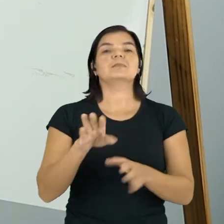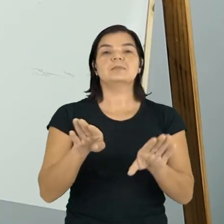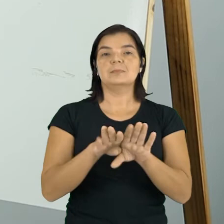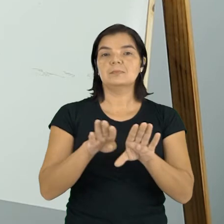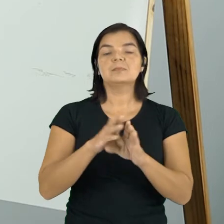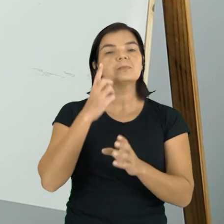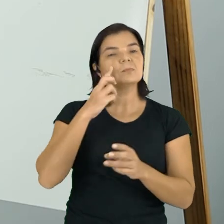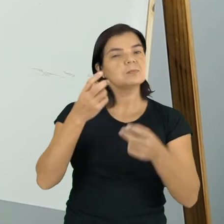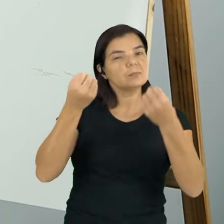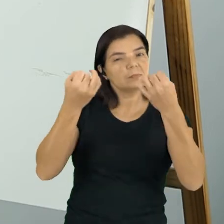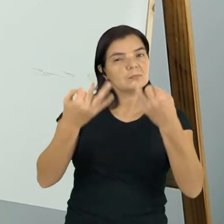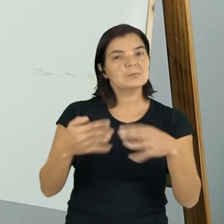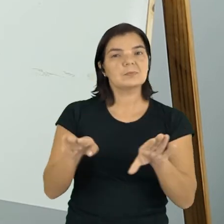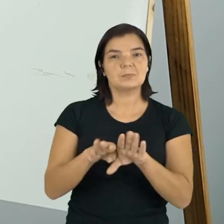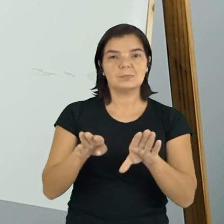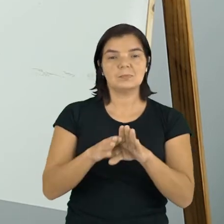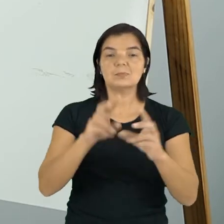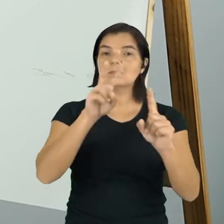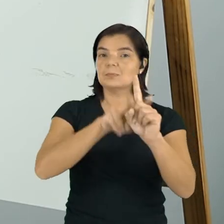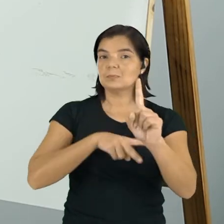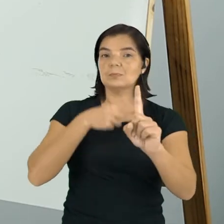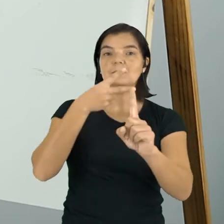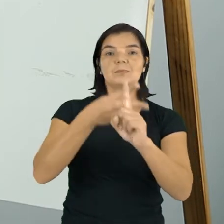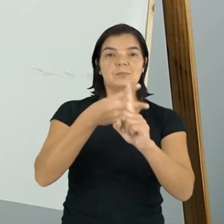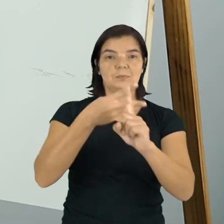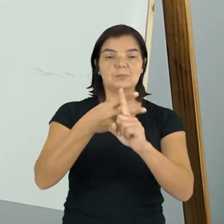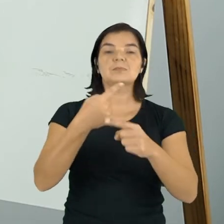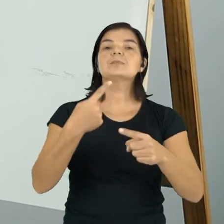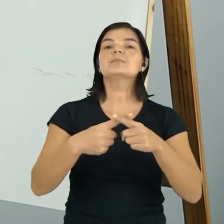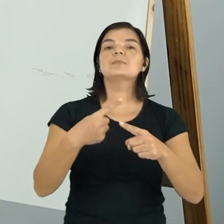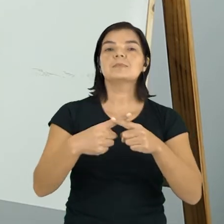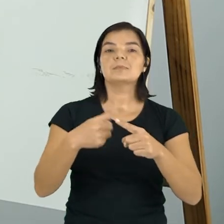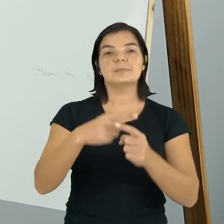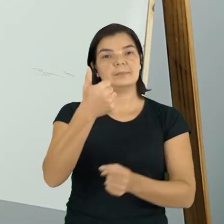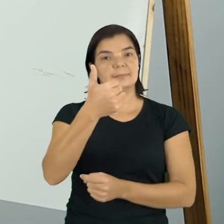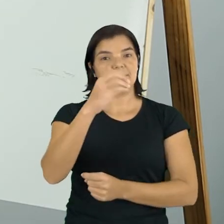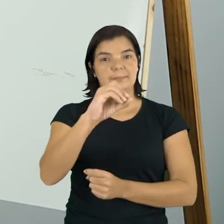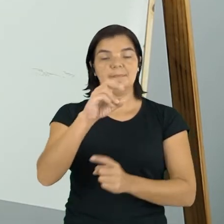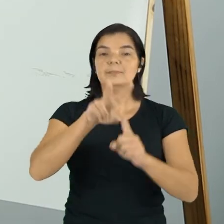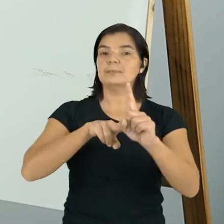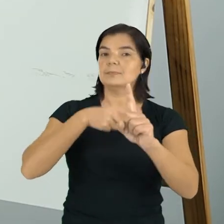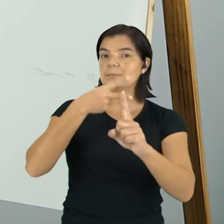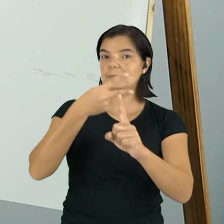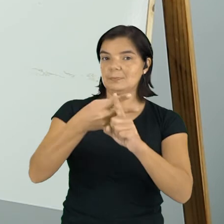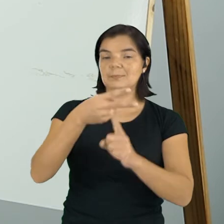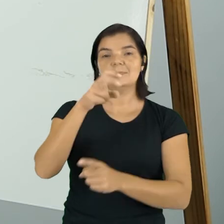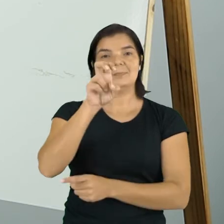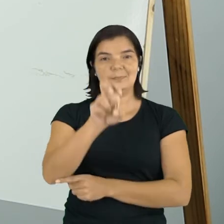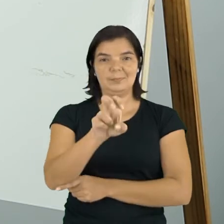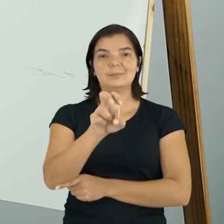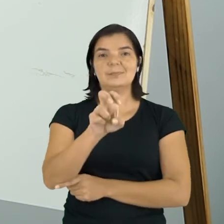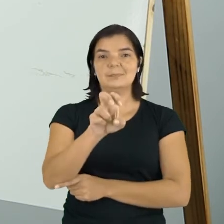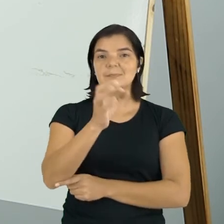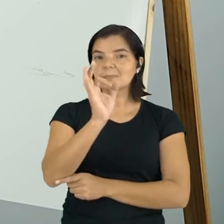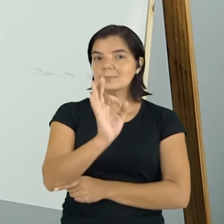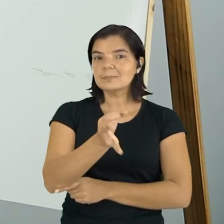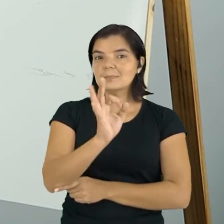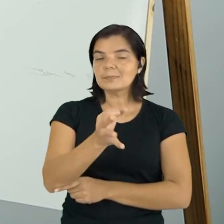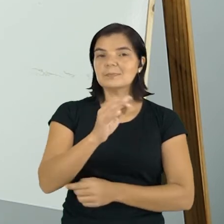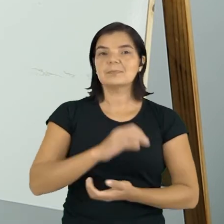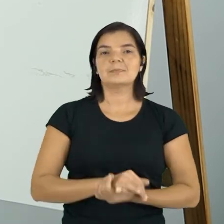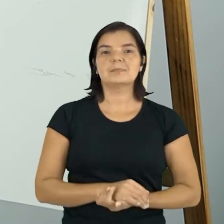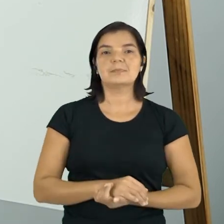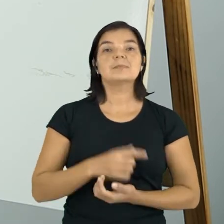mais. Eu posso dizer também que é o dobro. Por quê? 10 é o dobro de 5,